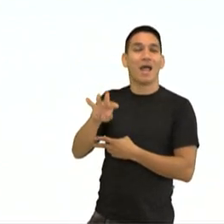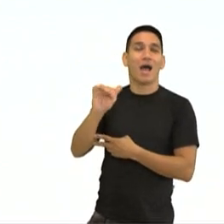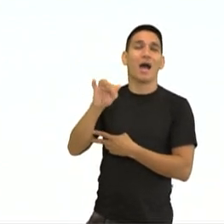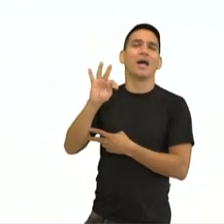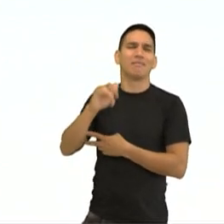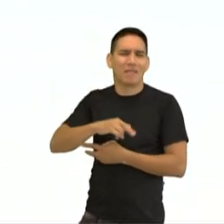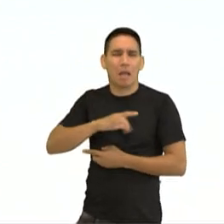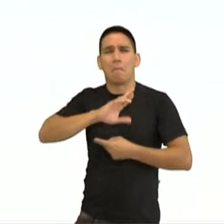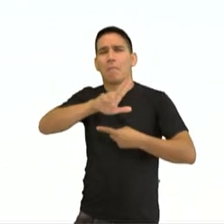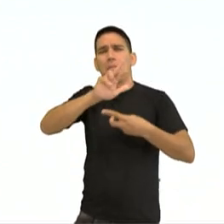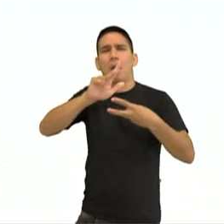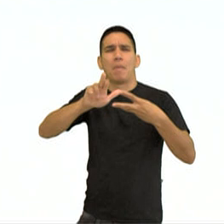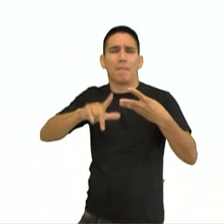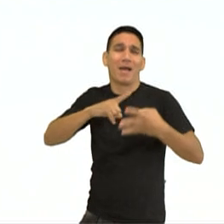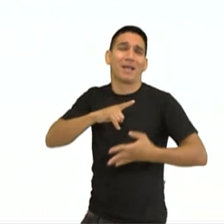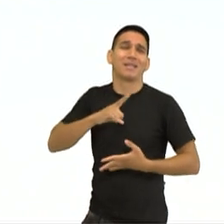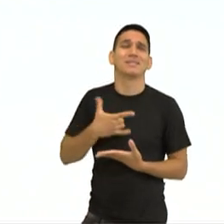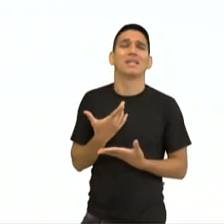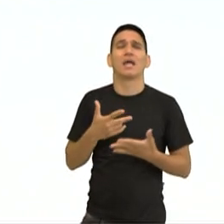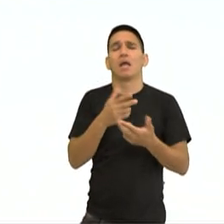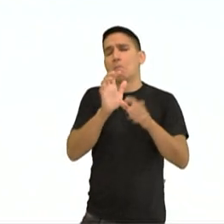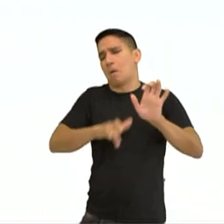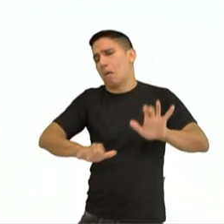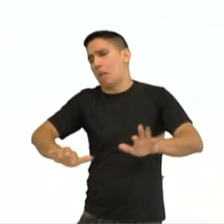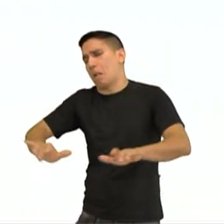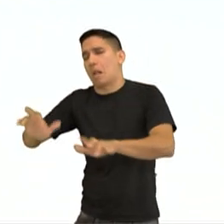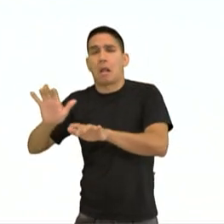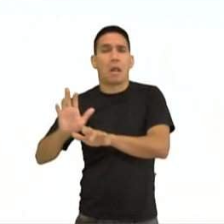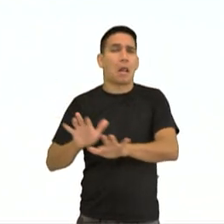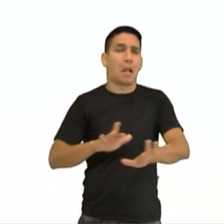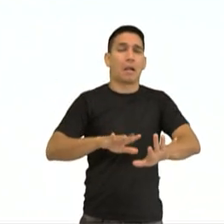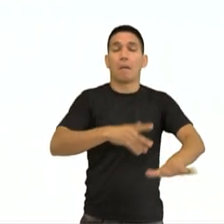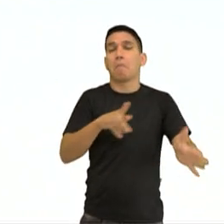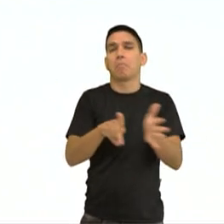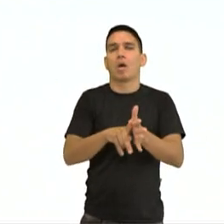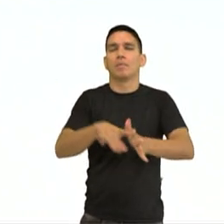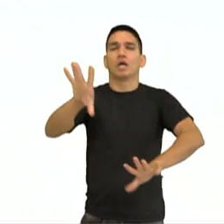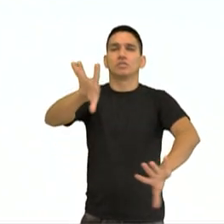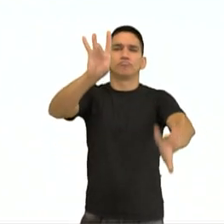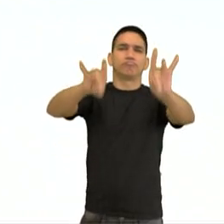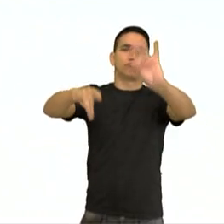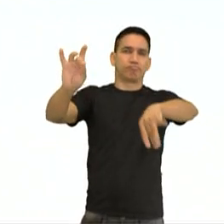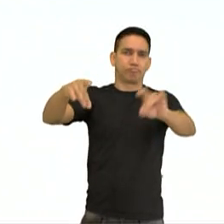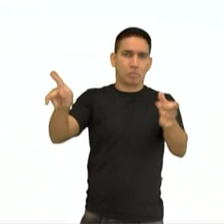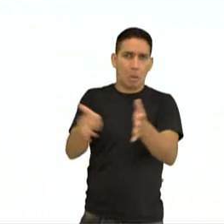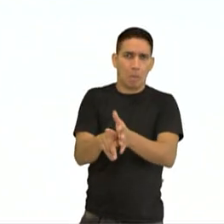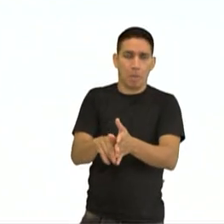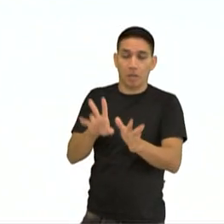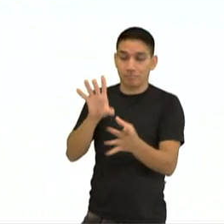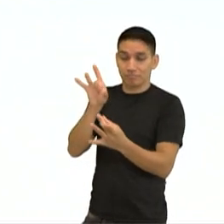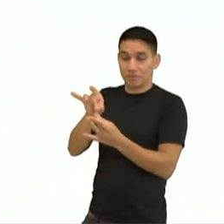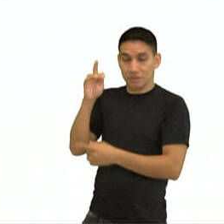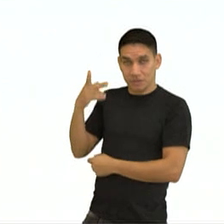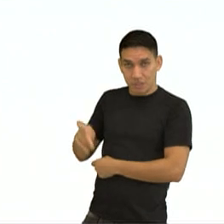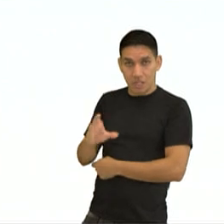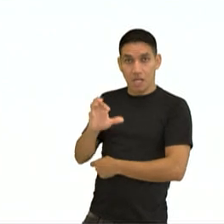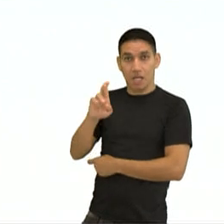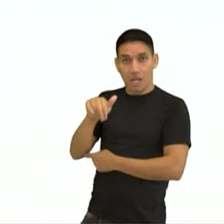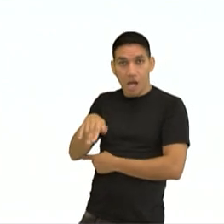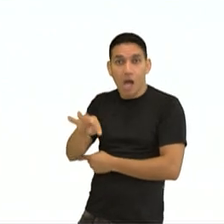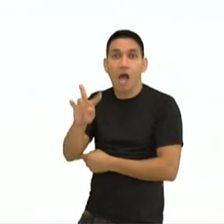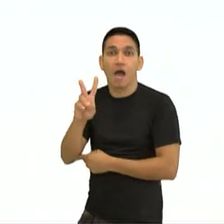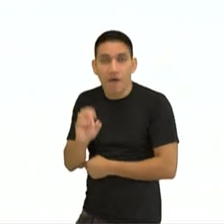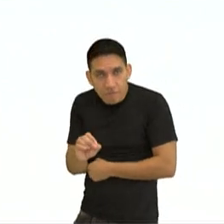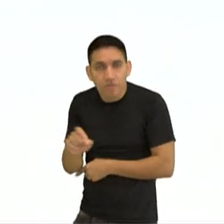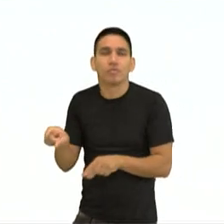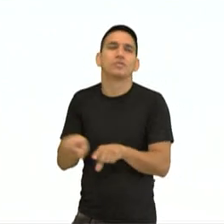missas, as peças de câmara, as tocatas, diversas peças para cravo, né? 12 sinfonias do concerto